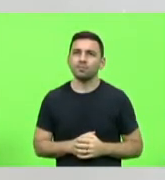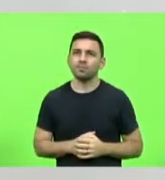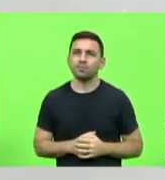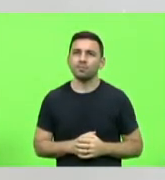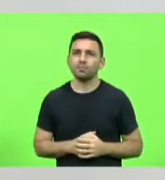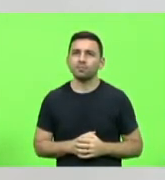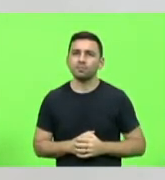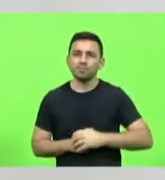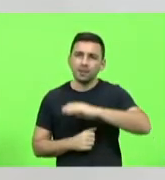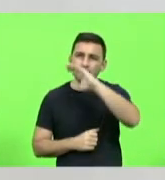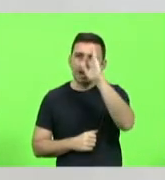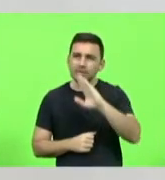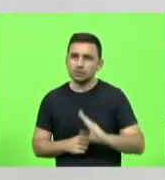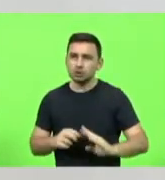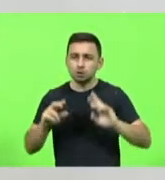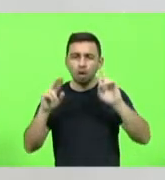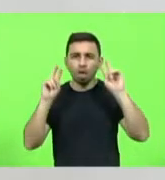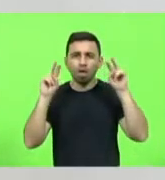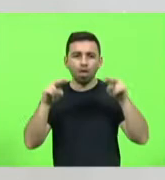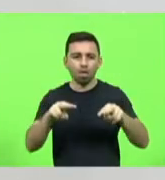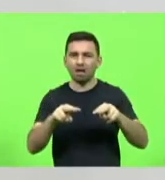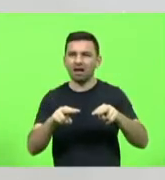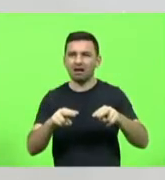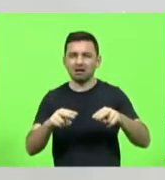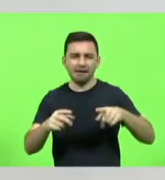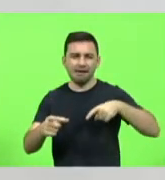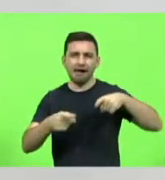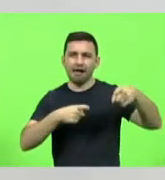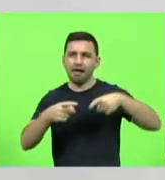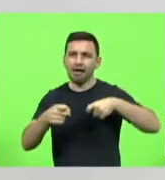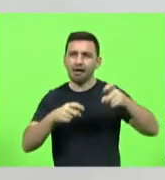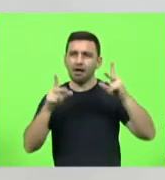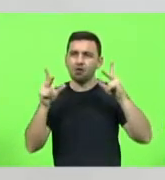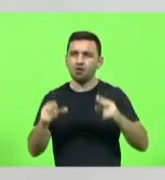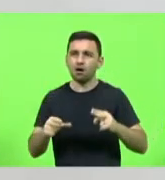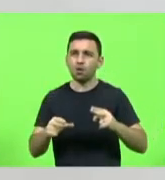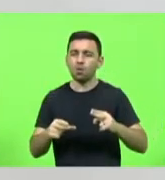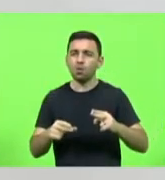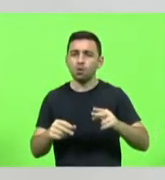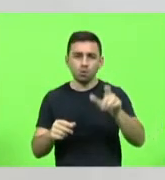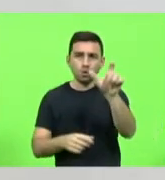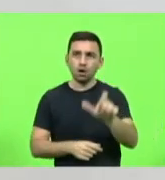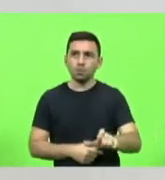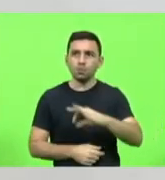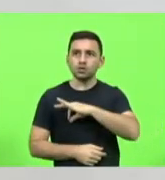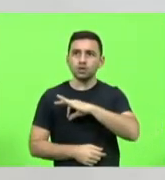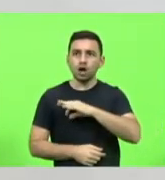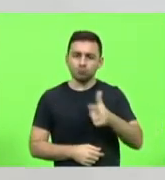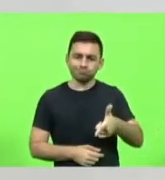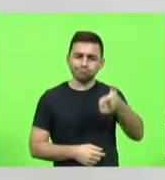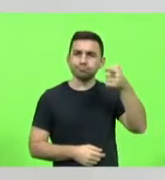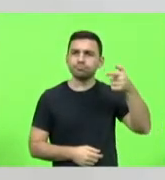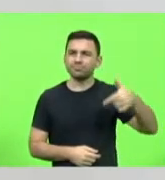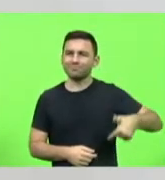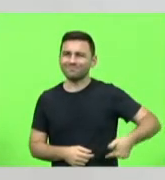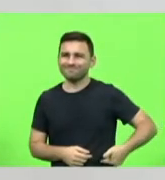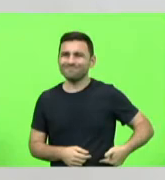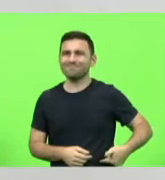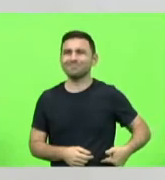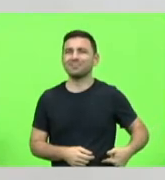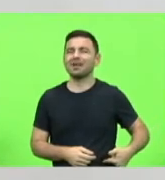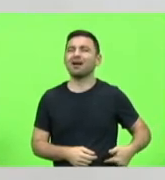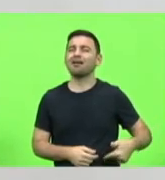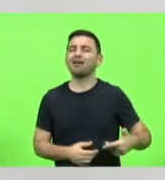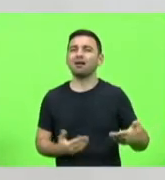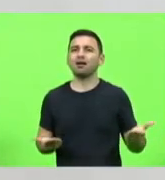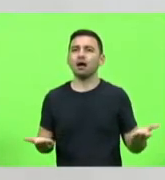O Brasil inteiro assistiu aquela cena de guerra lá. O policial que foi para o confronto levou um tiro no abdômen.